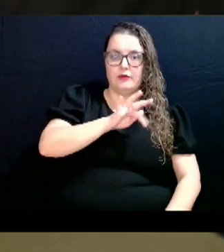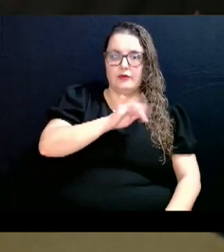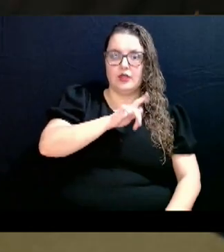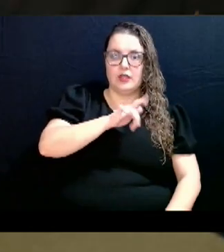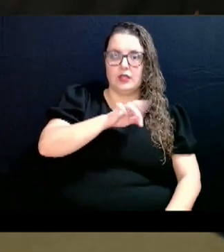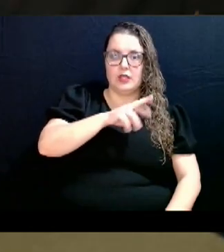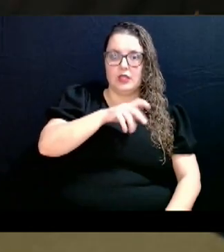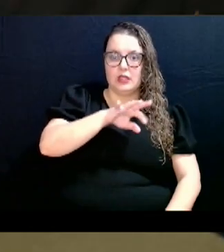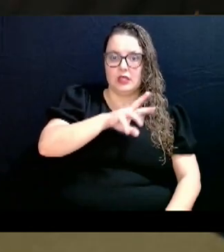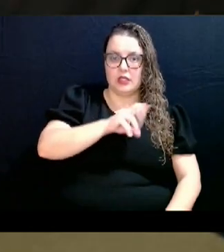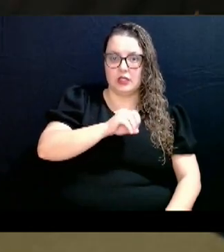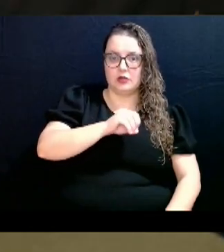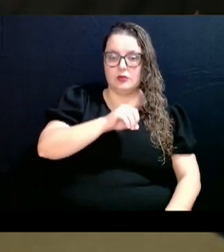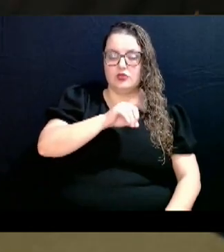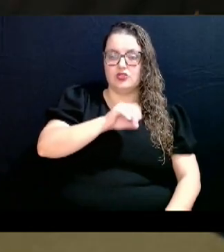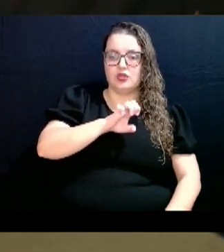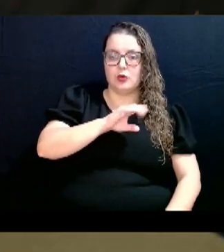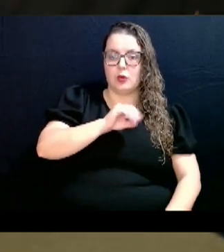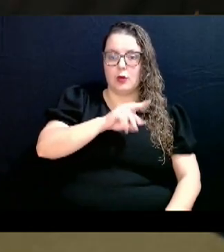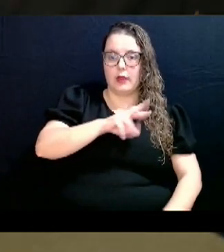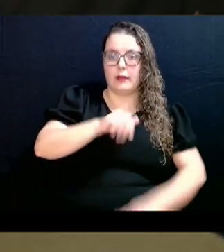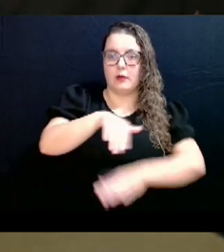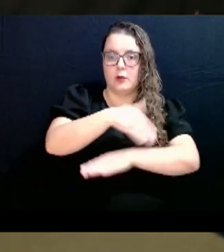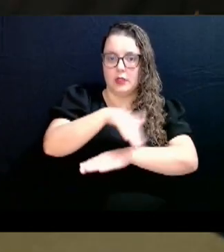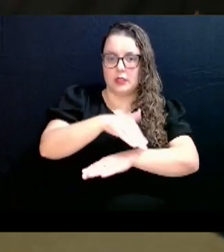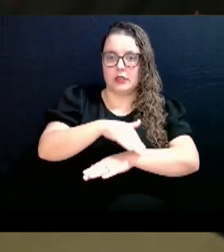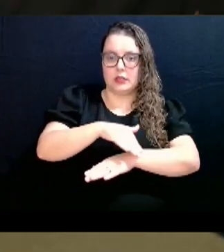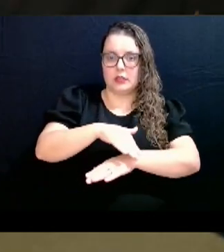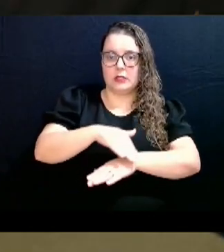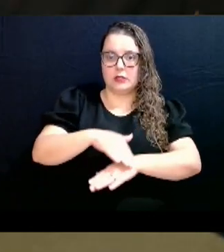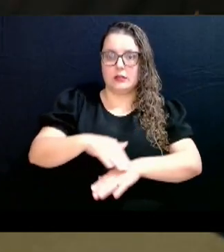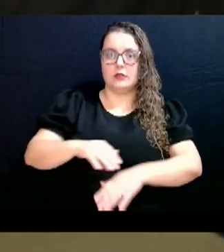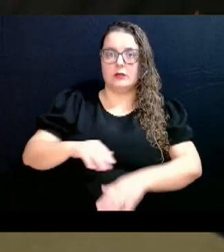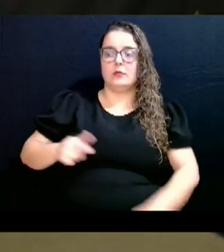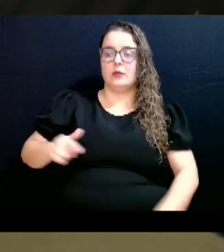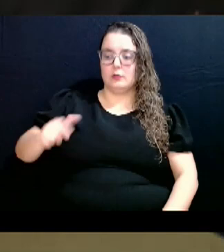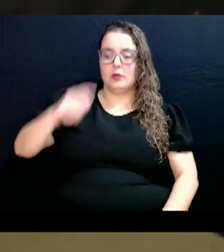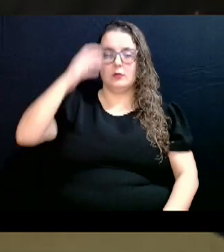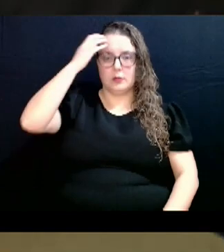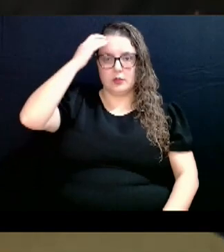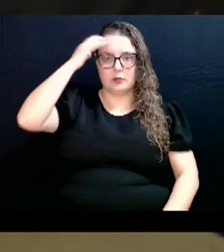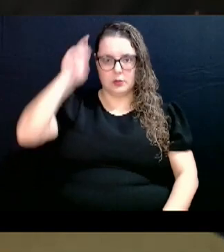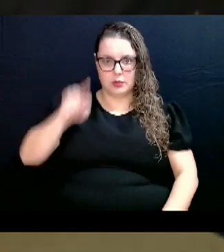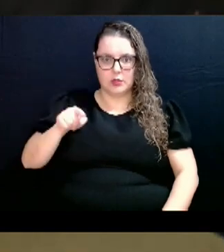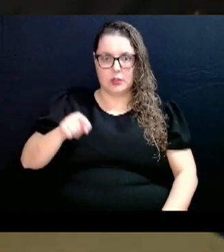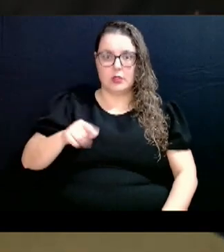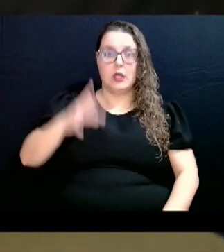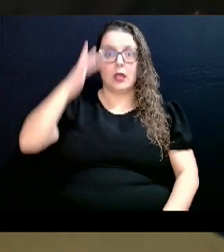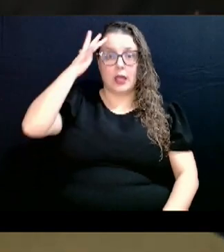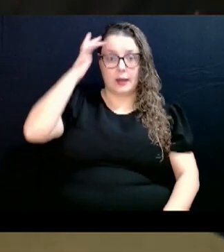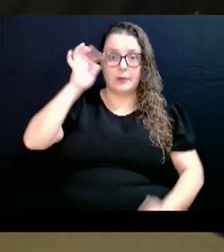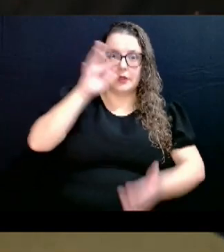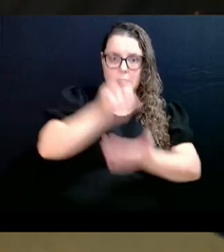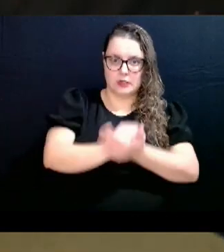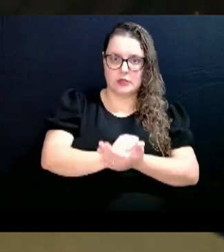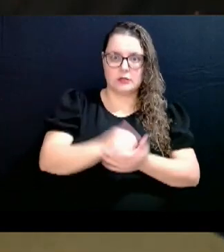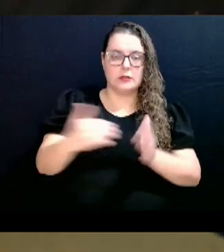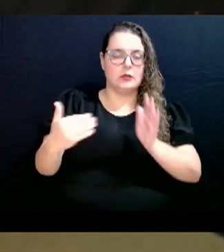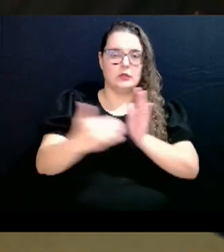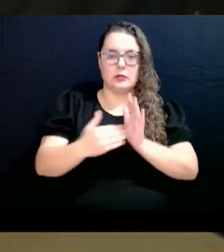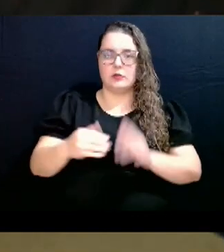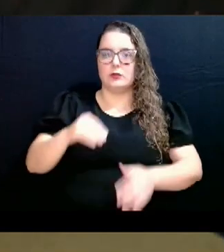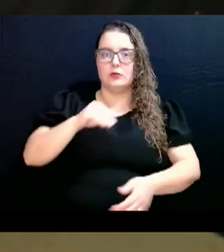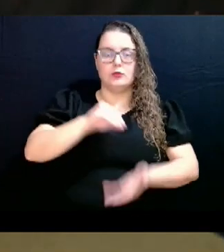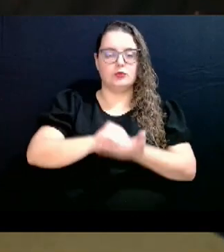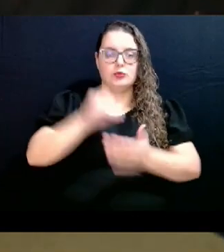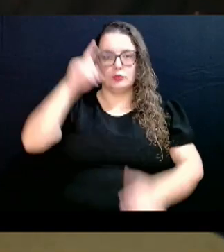Para participar é necessário se inscrever até amanhã, aliás, quarta-feira, dia 13, pelo site da Defensoria Pública do Estado de